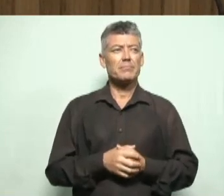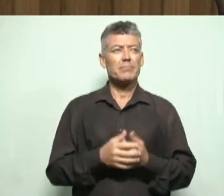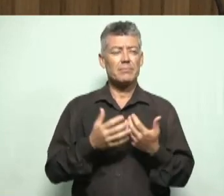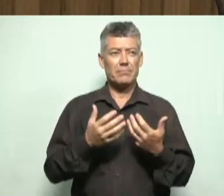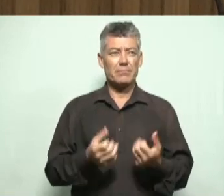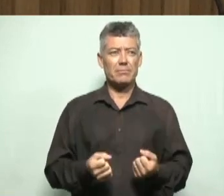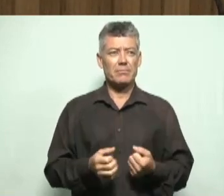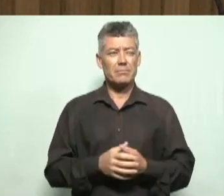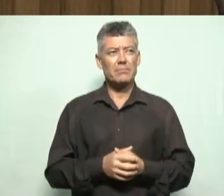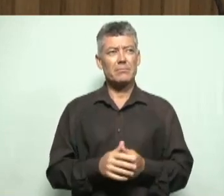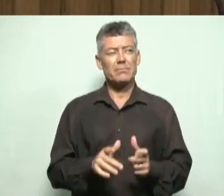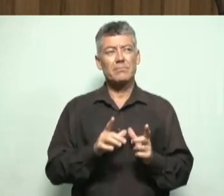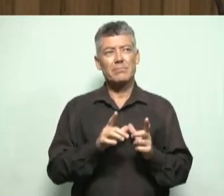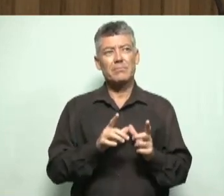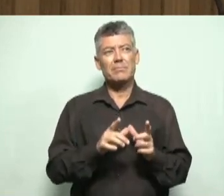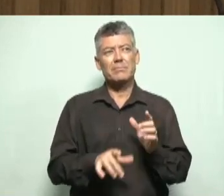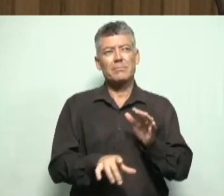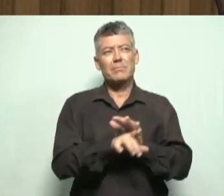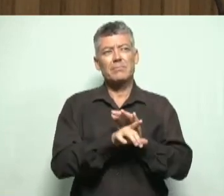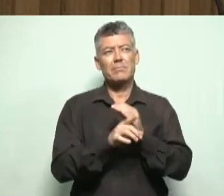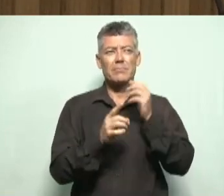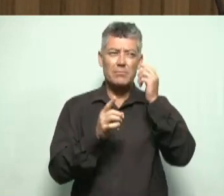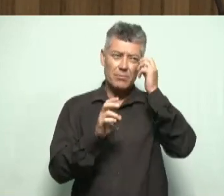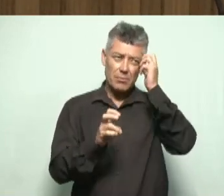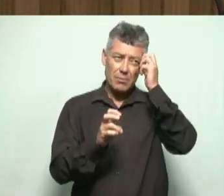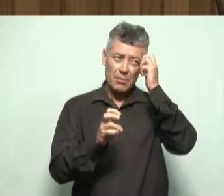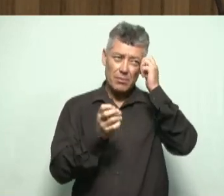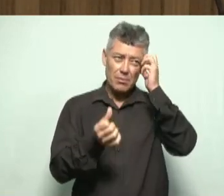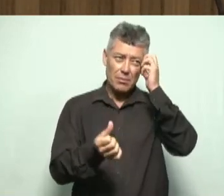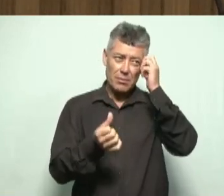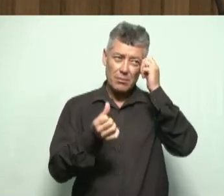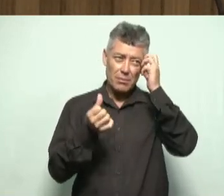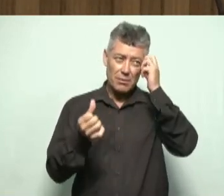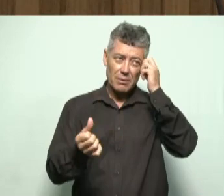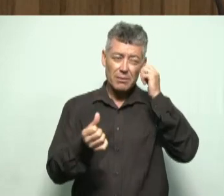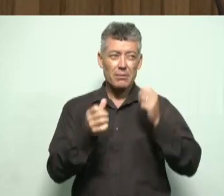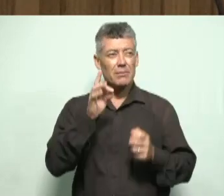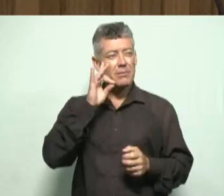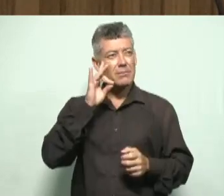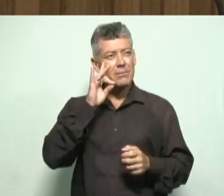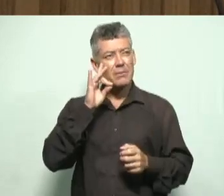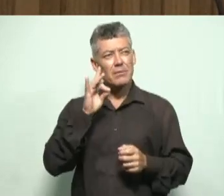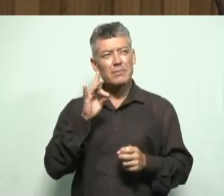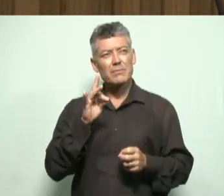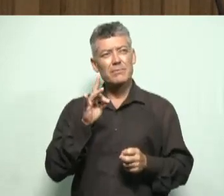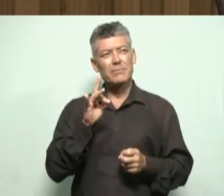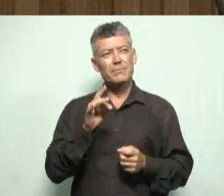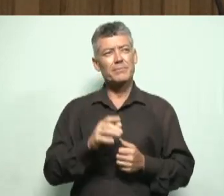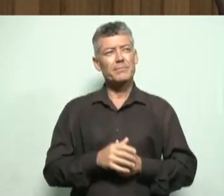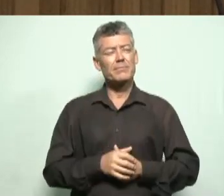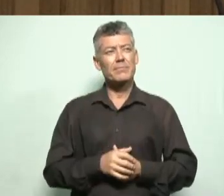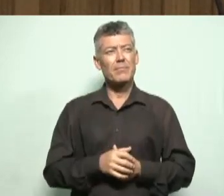aprovado unanimidade. Projeto de Lei 566-2022 institui no município de Natal o Dia do Motorista por Aplicativo.